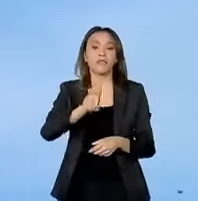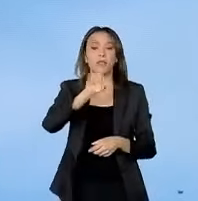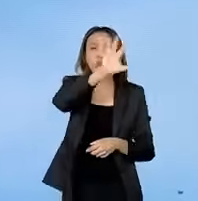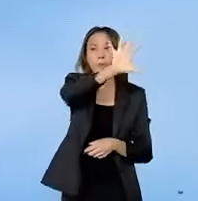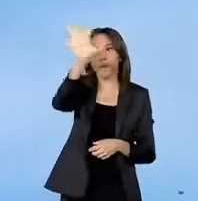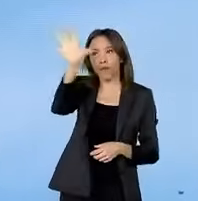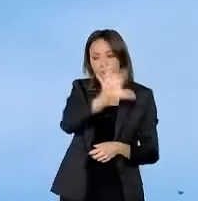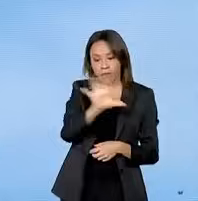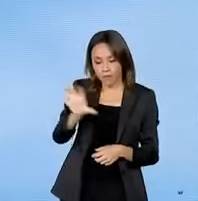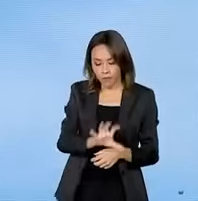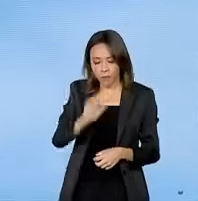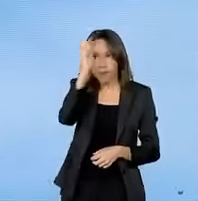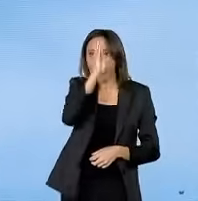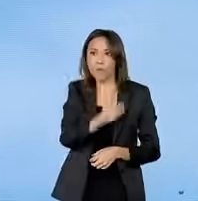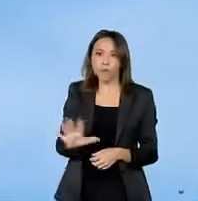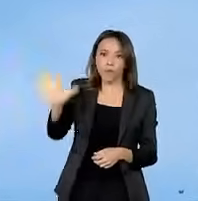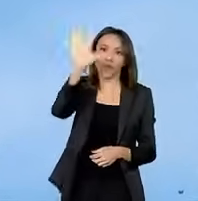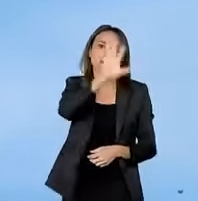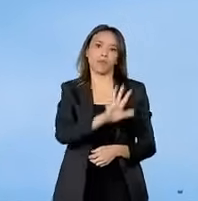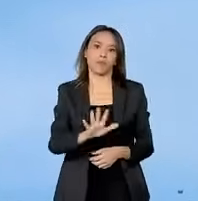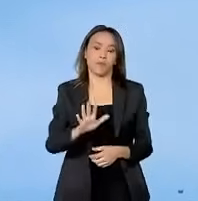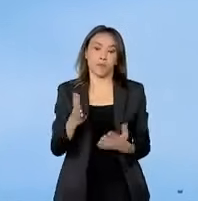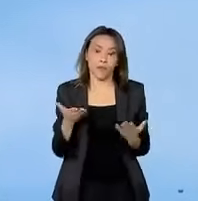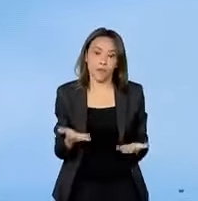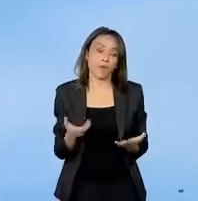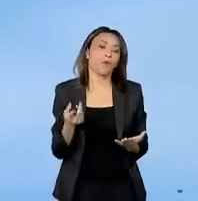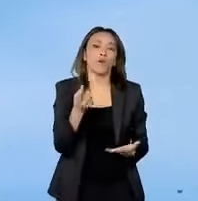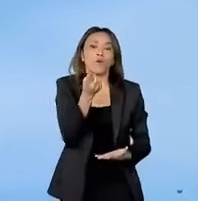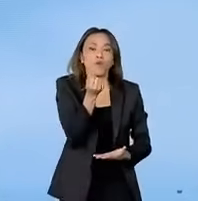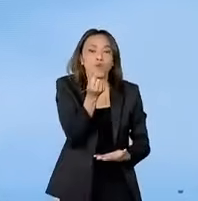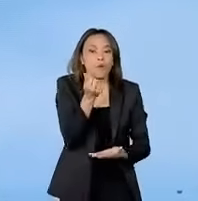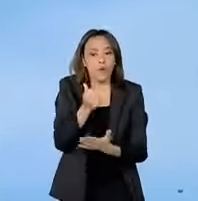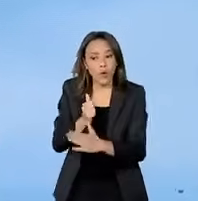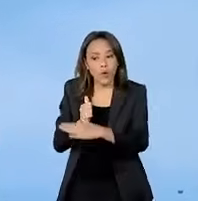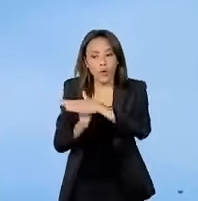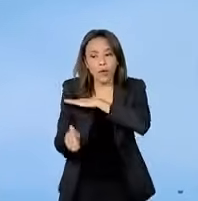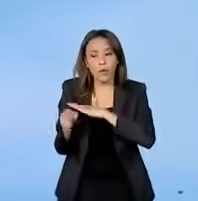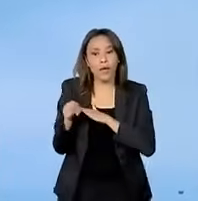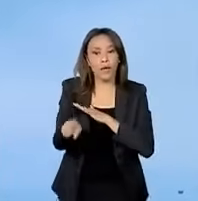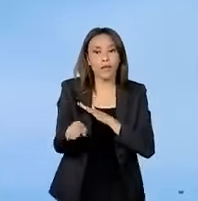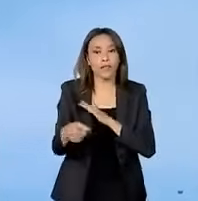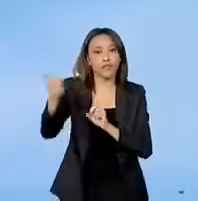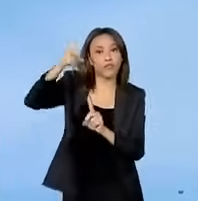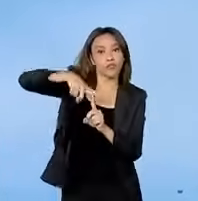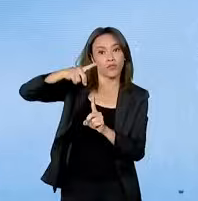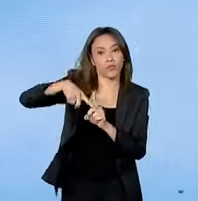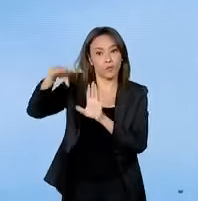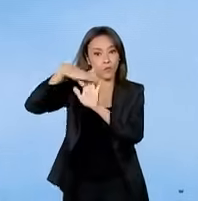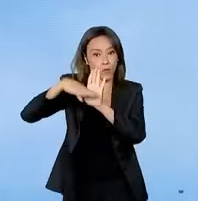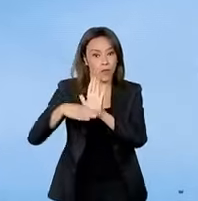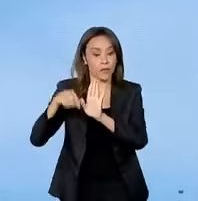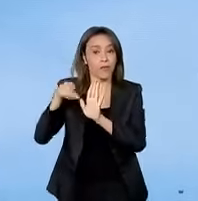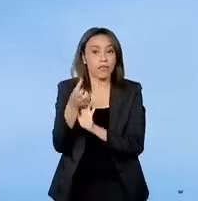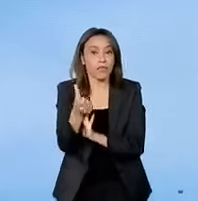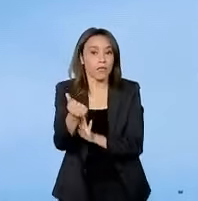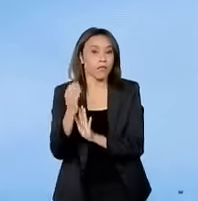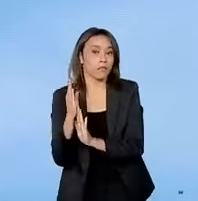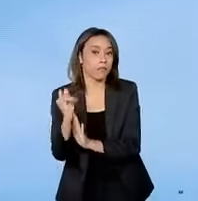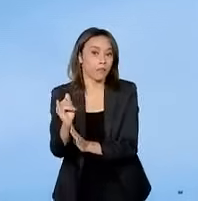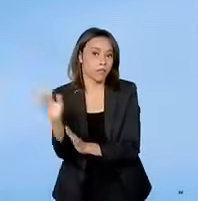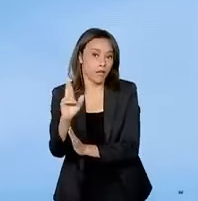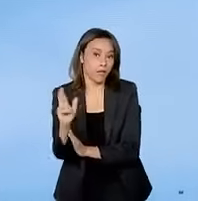país. O investimento previsto para essa modalidade, presidente, é de até 6 bilhões de reais e os